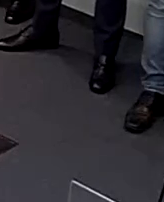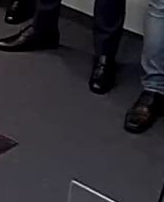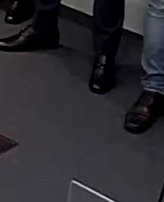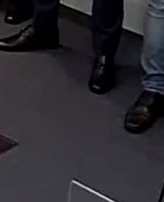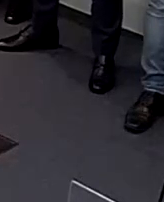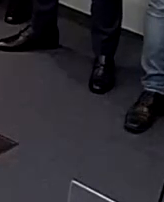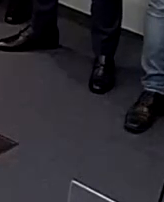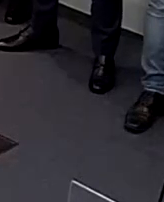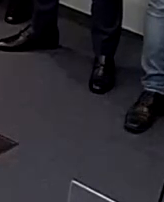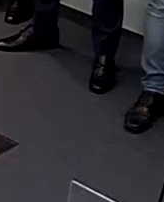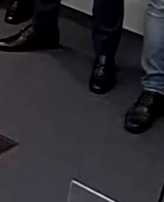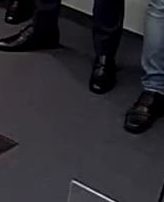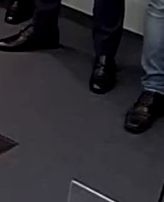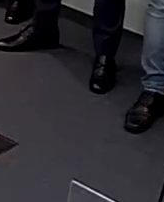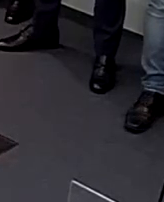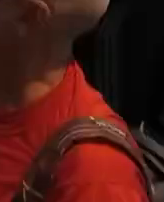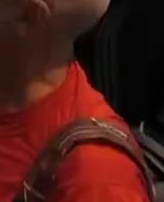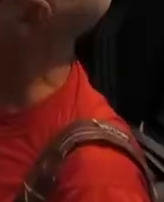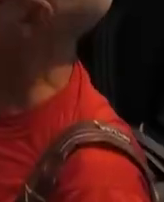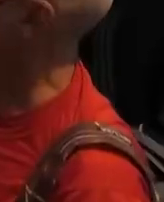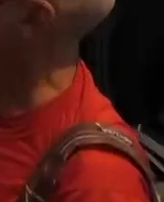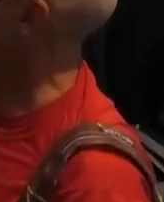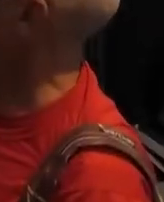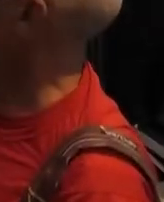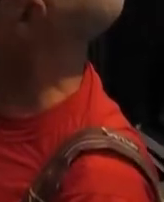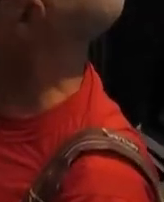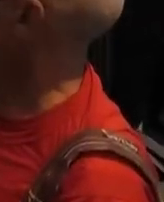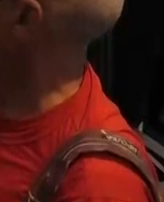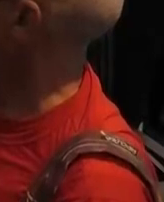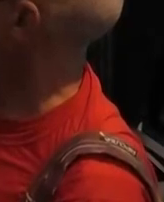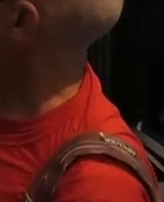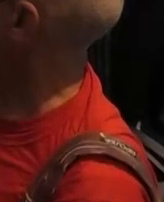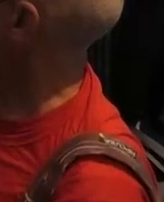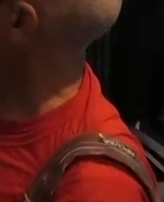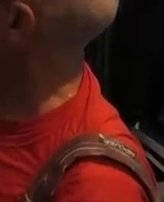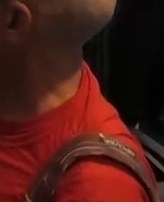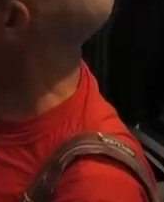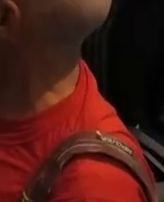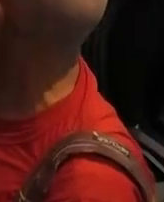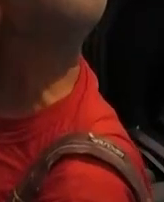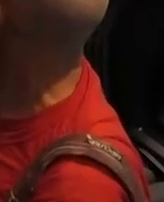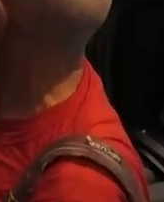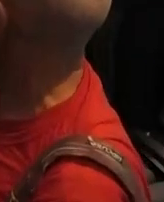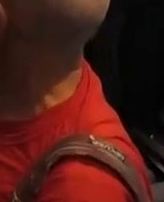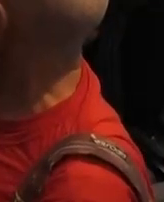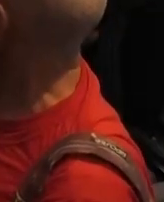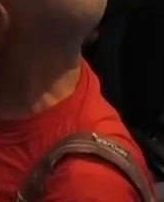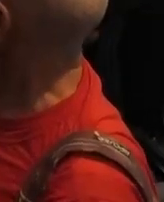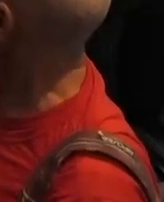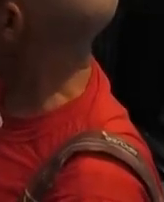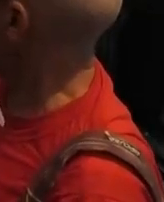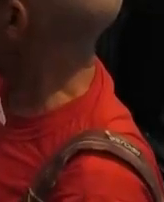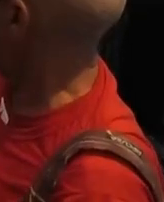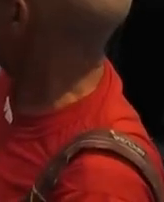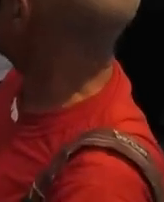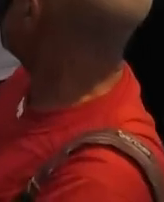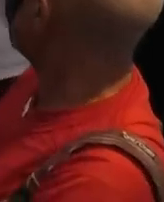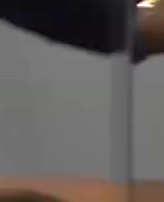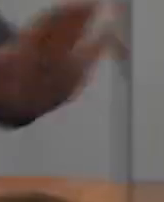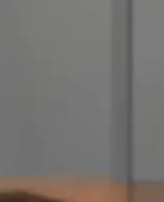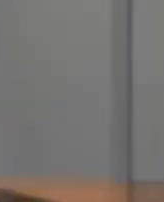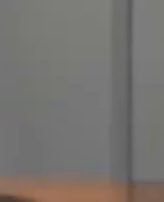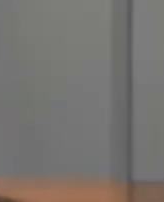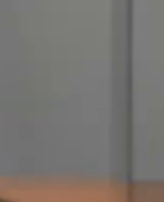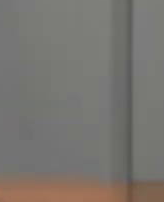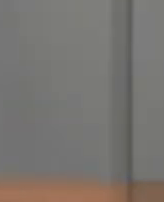primeira vez que acontece e outras audiências Nossa da comissão também aconteceu então aqui o meu carinho e a saudação especial Polícia Militar e corpo de bombeiros